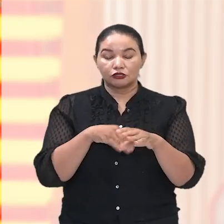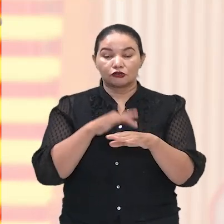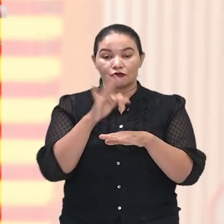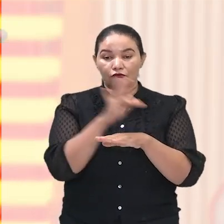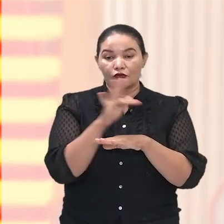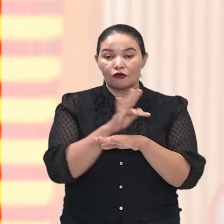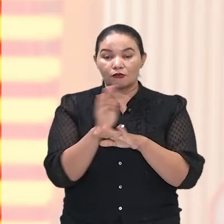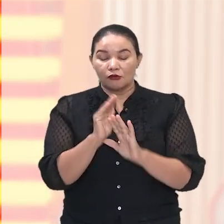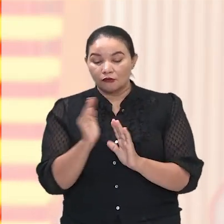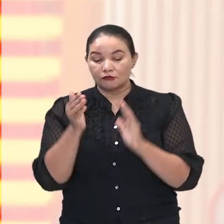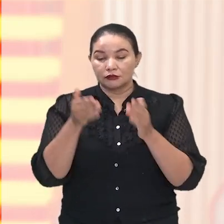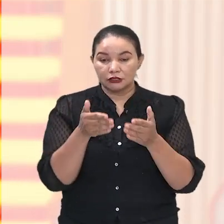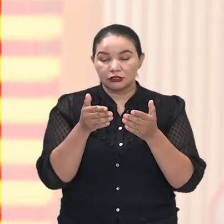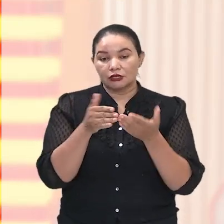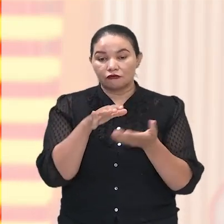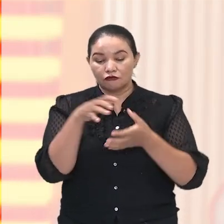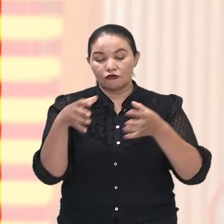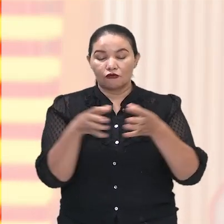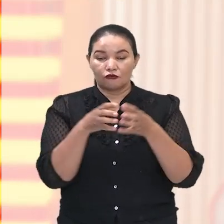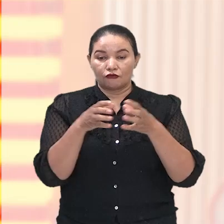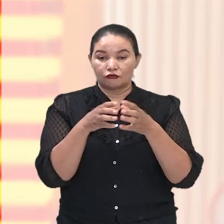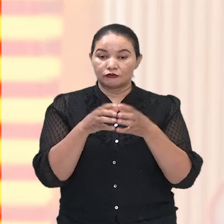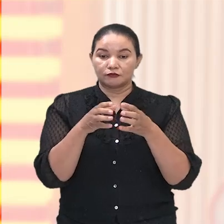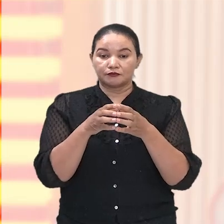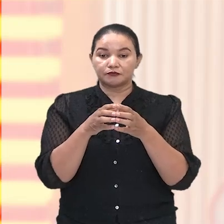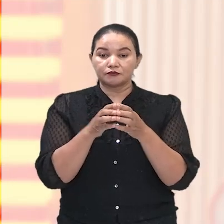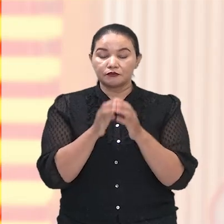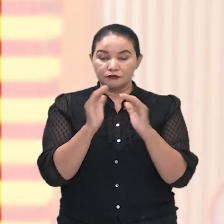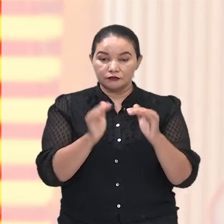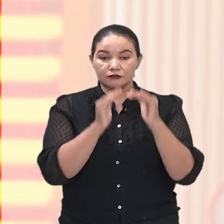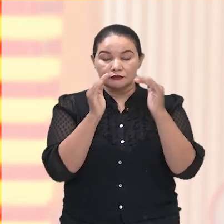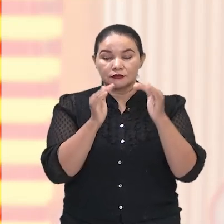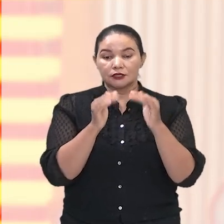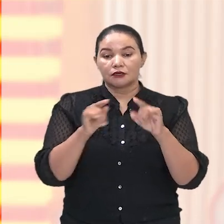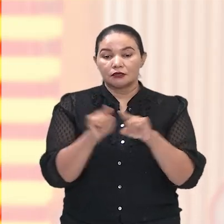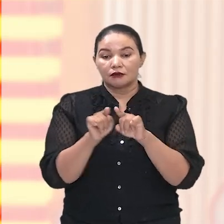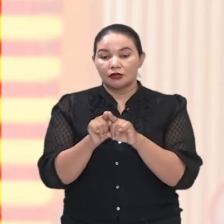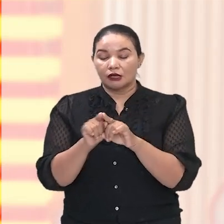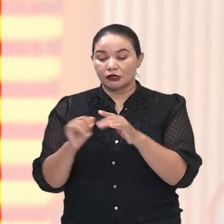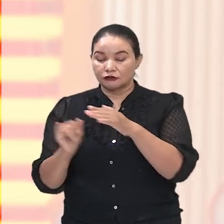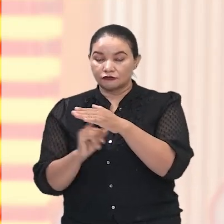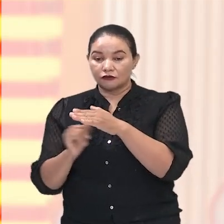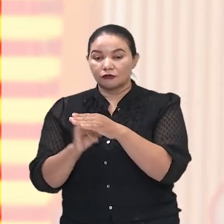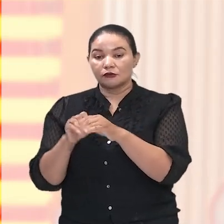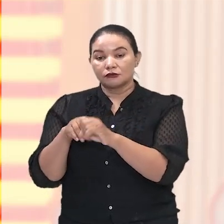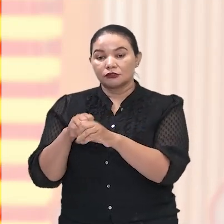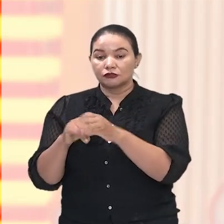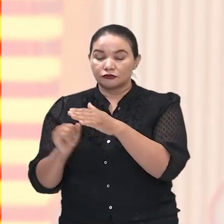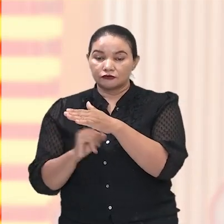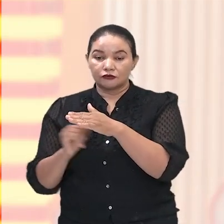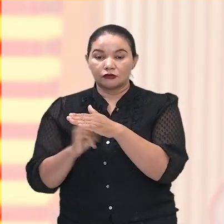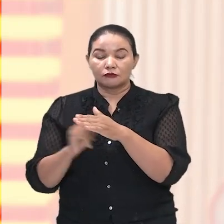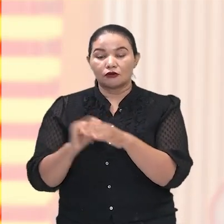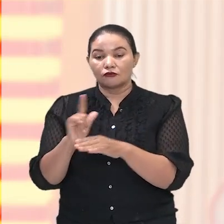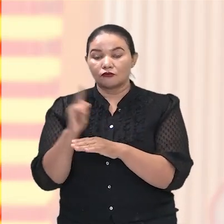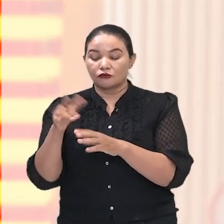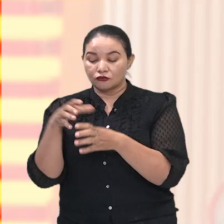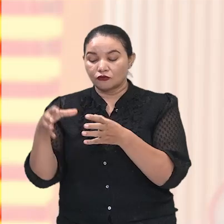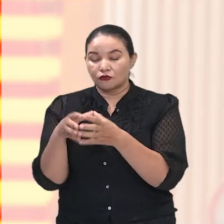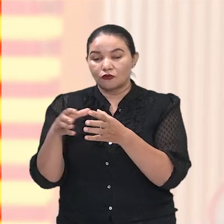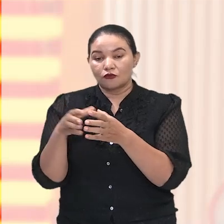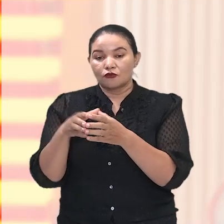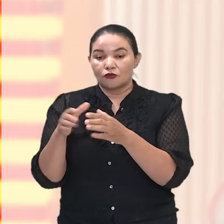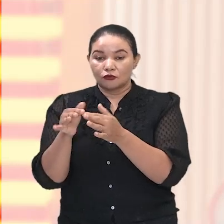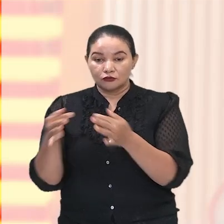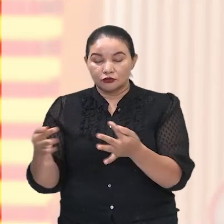voltada justamente para a elite colonial e a educação informal para aqueles que estavam à margem da sociedade, que eram